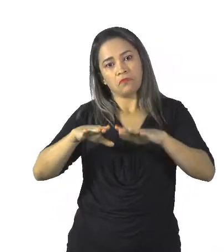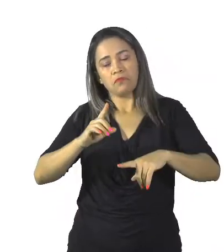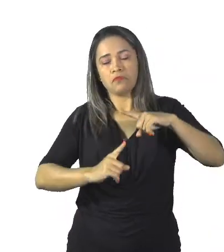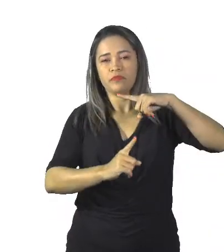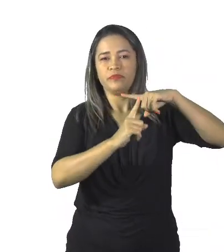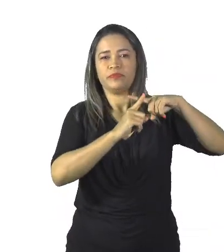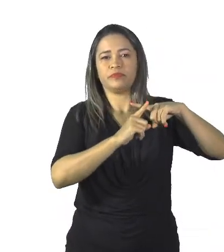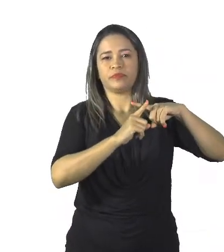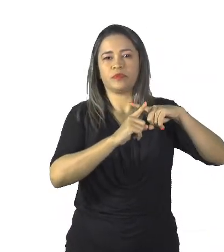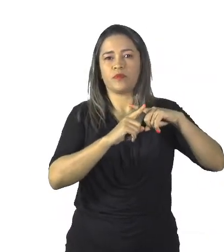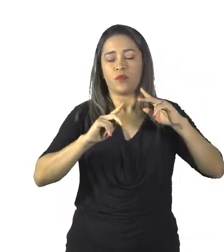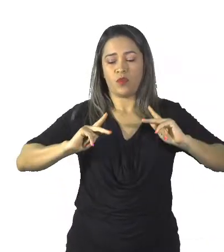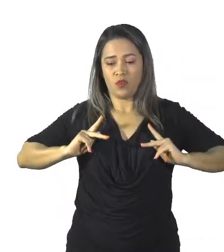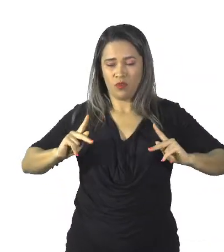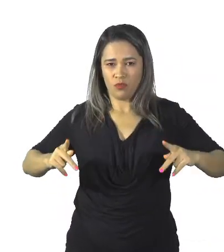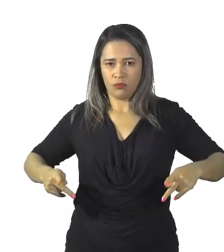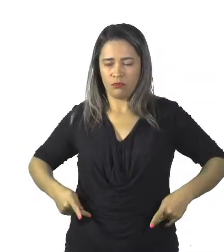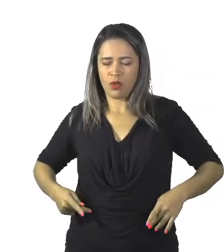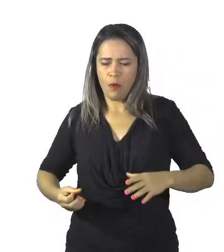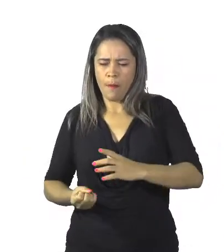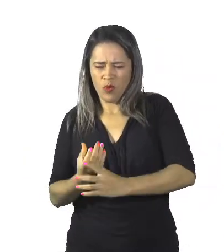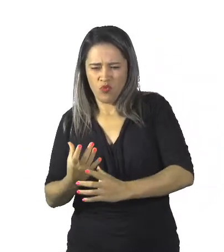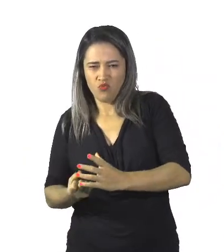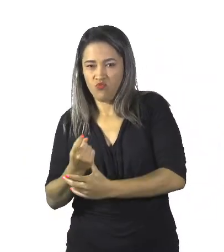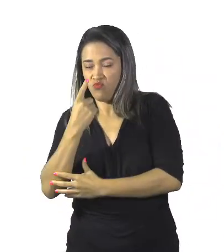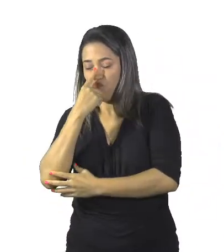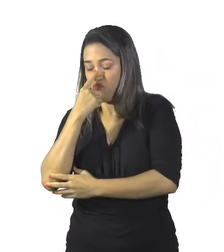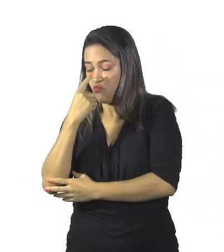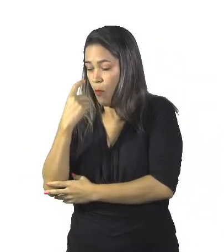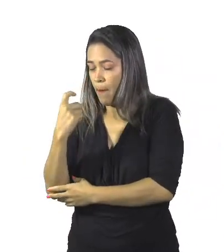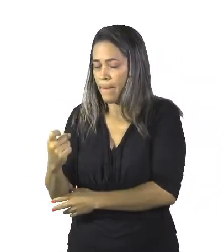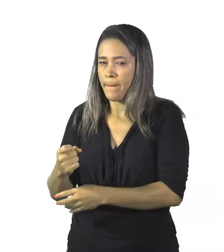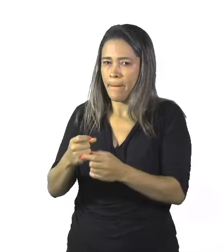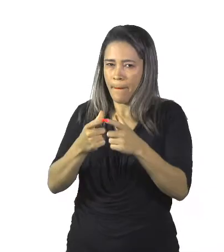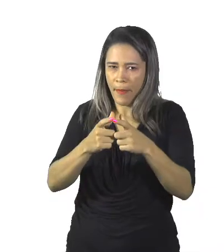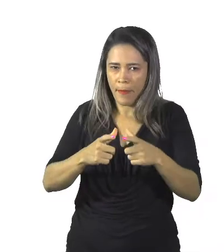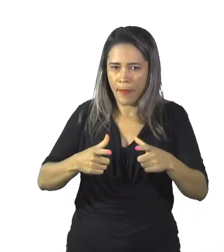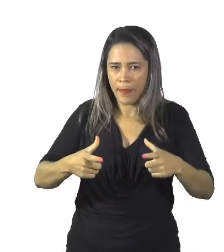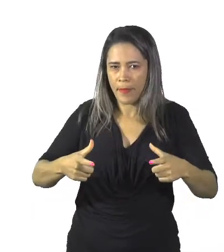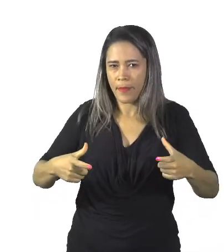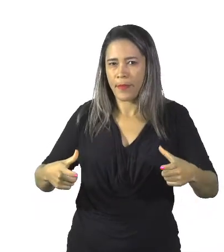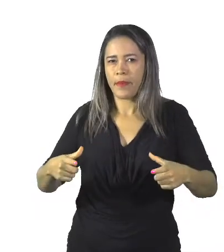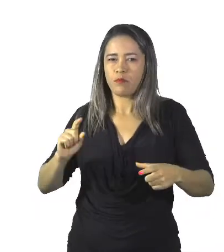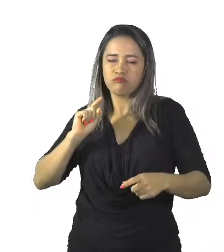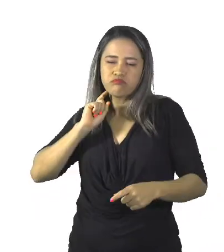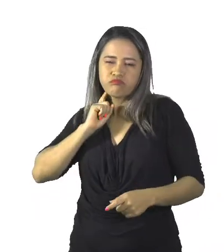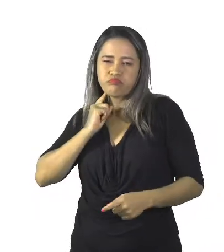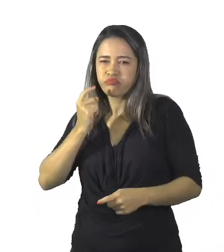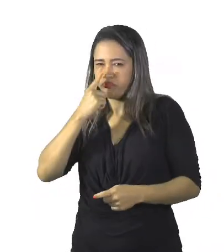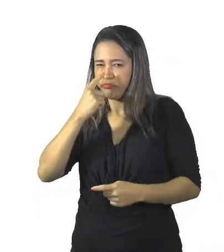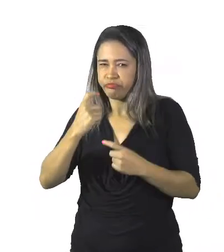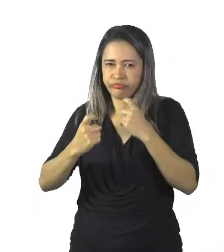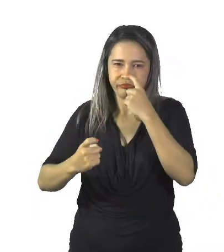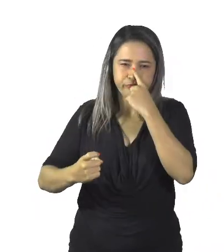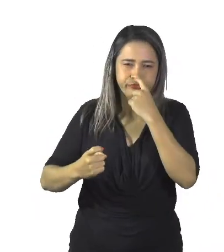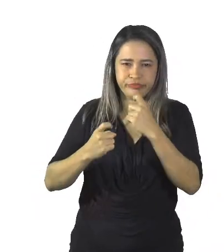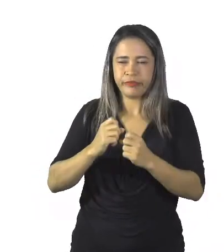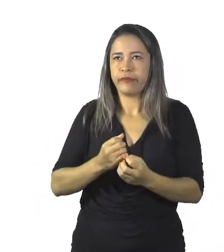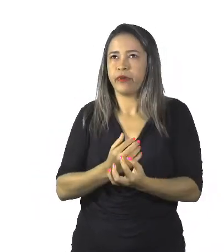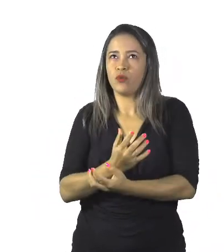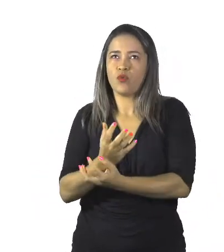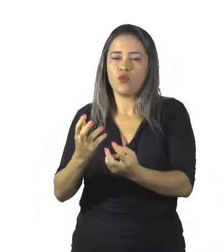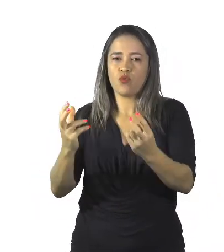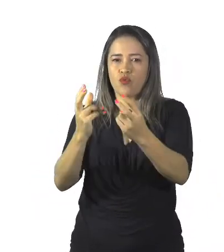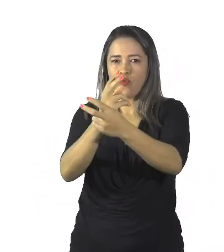humano diariamente produz muito lixo e gera uma grande quantidade de poluentes que afetam o ar,